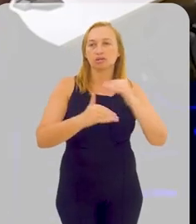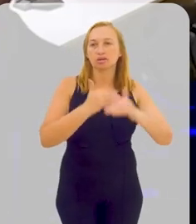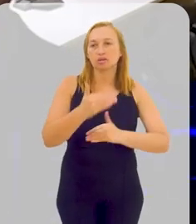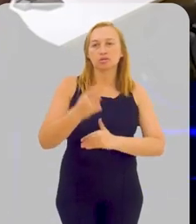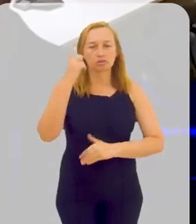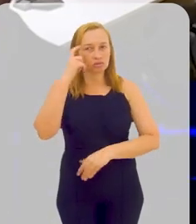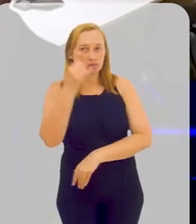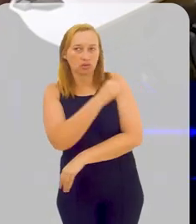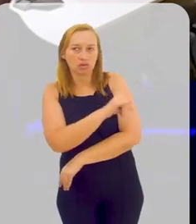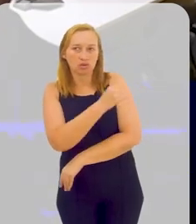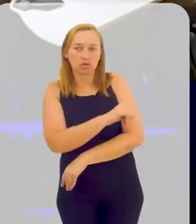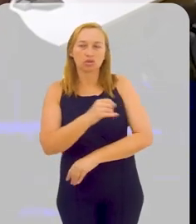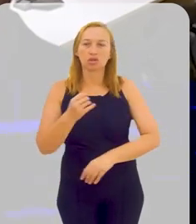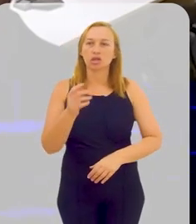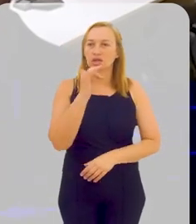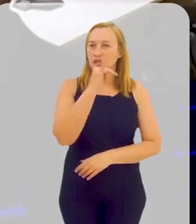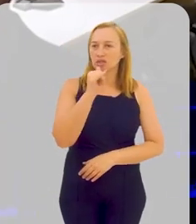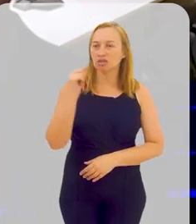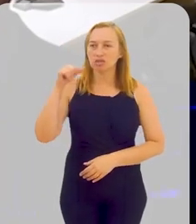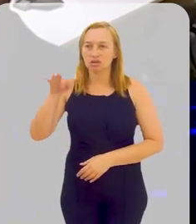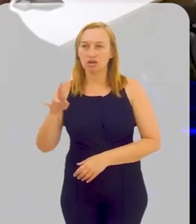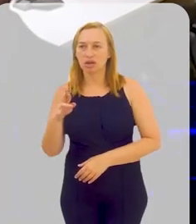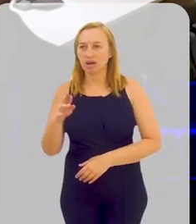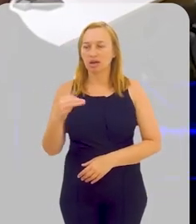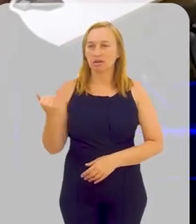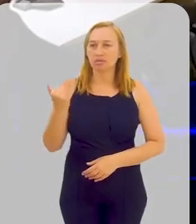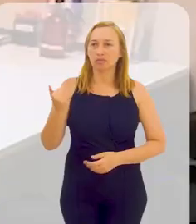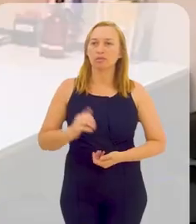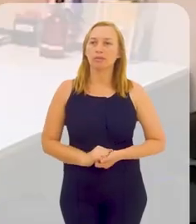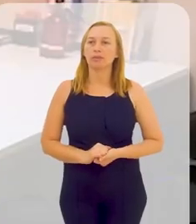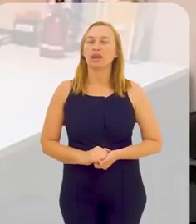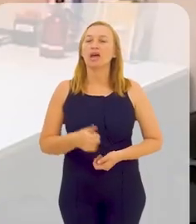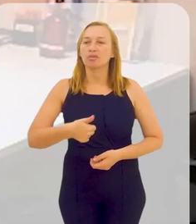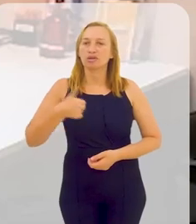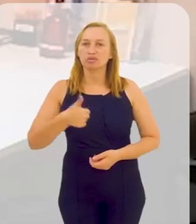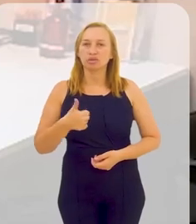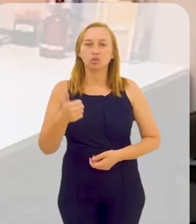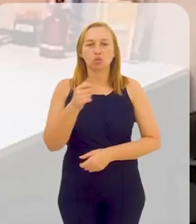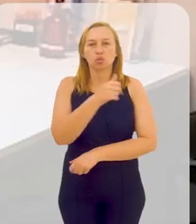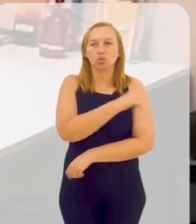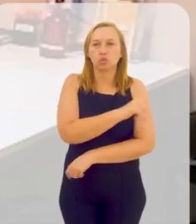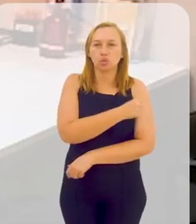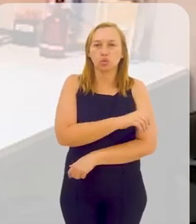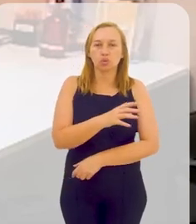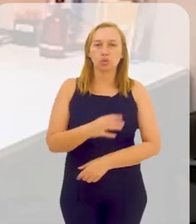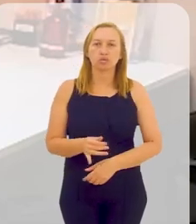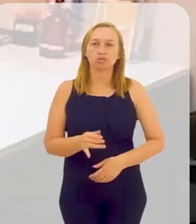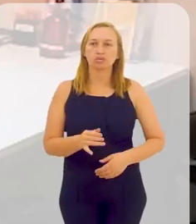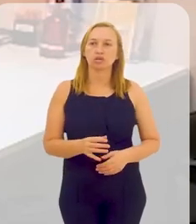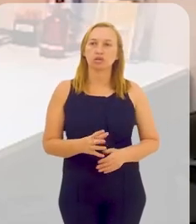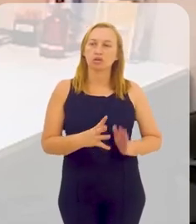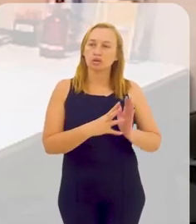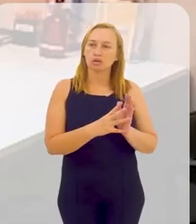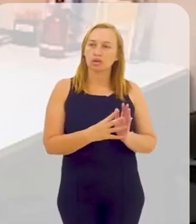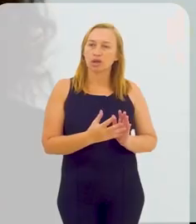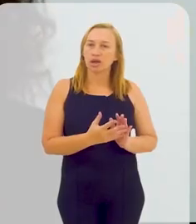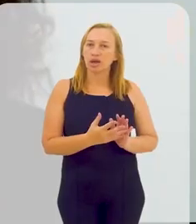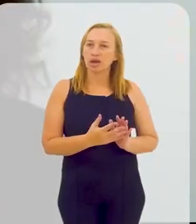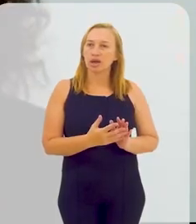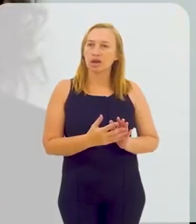desenvolvimento do Rio de Janeiro que a energia solar faz todo sentido primeiro ponto é que o Rio de Janeiro é um exemplo real